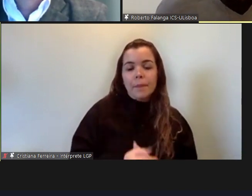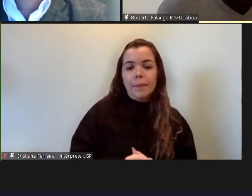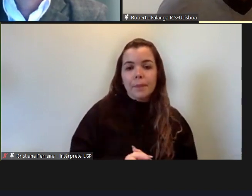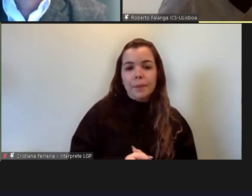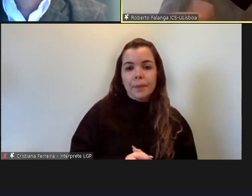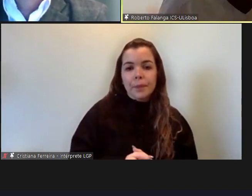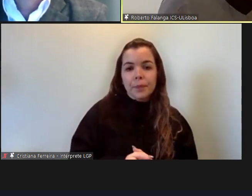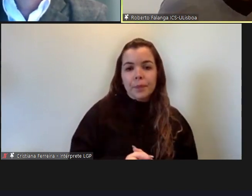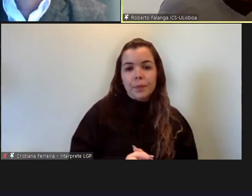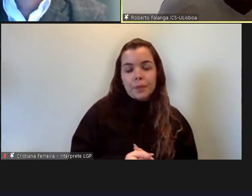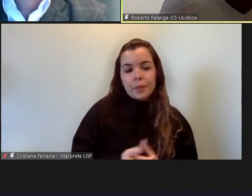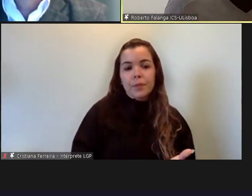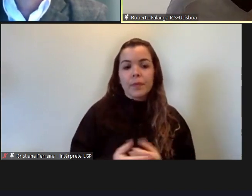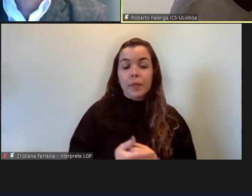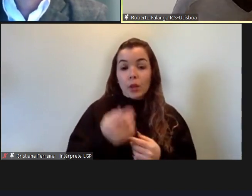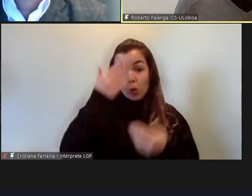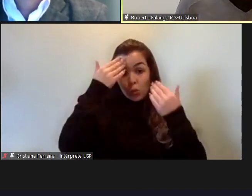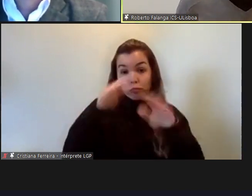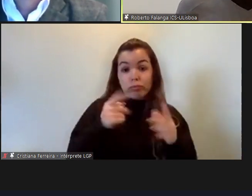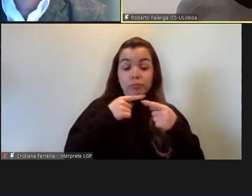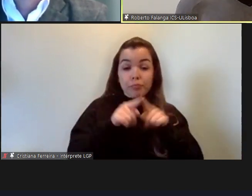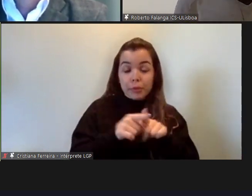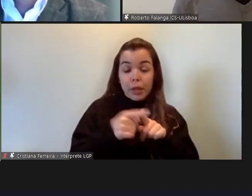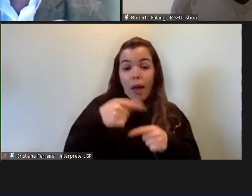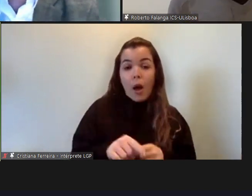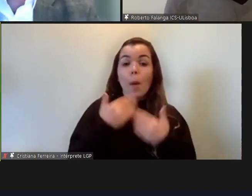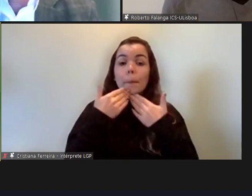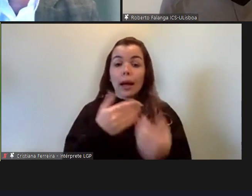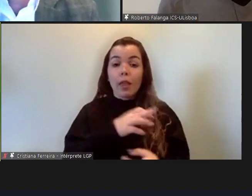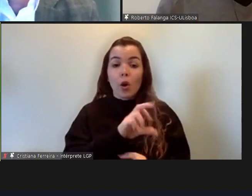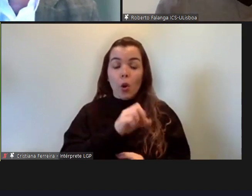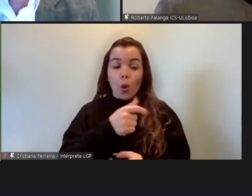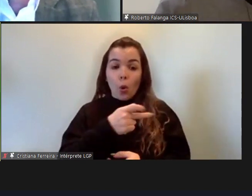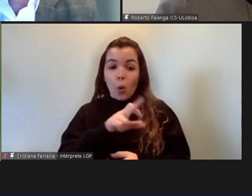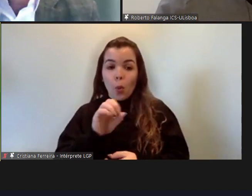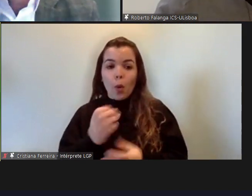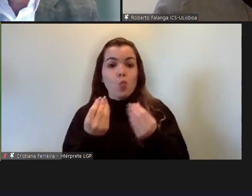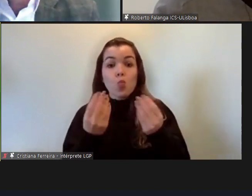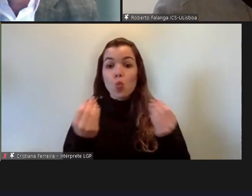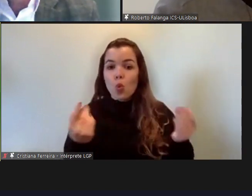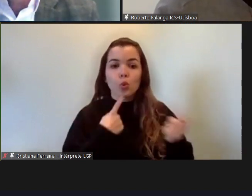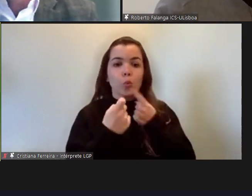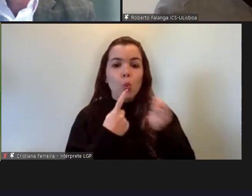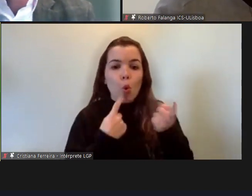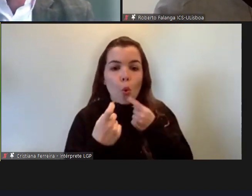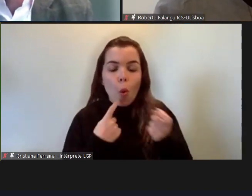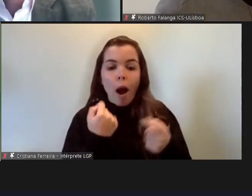para Ok. das políticas públicas. Obrigada, Roberto. Já temos muitas perguntas por parte